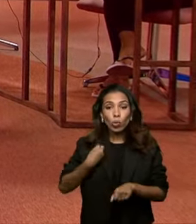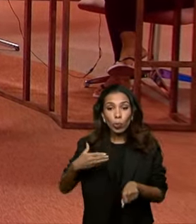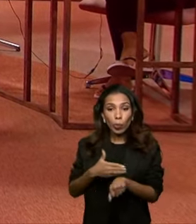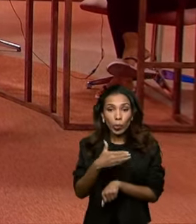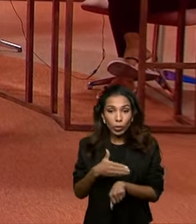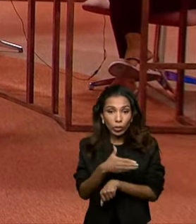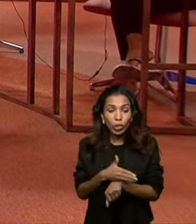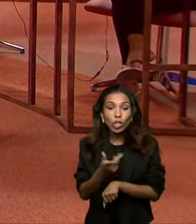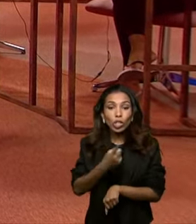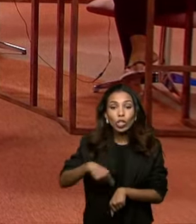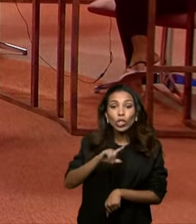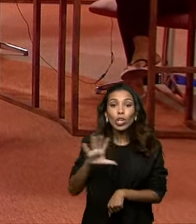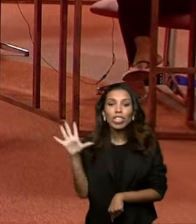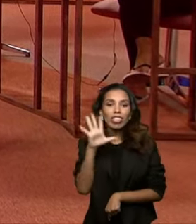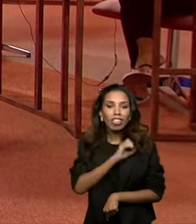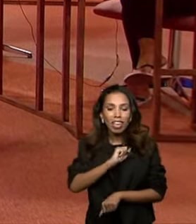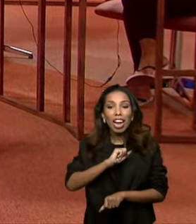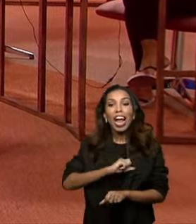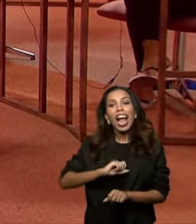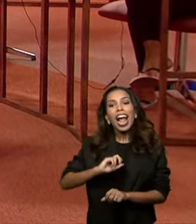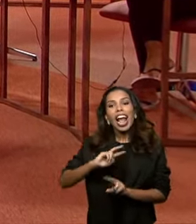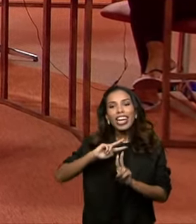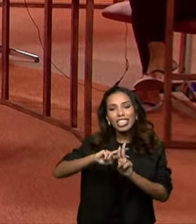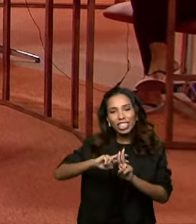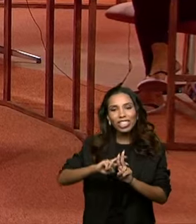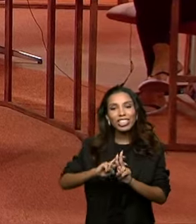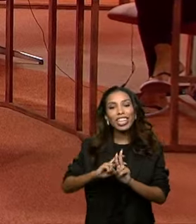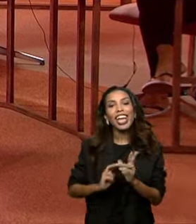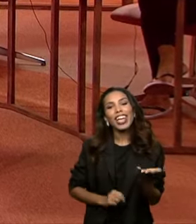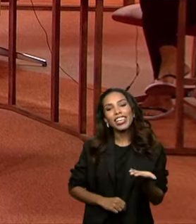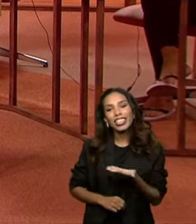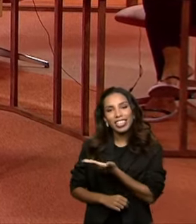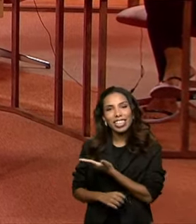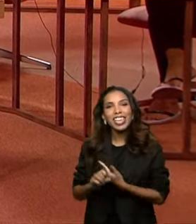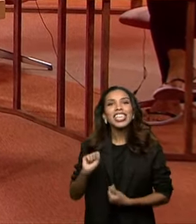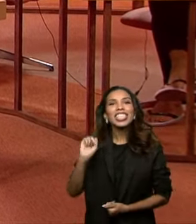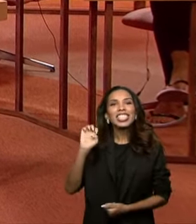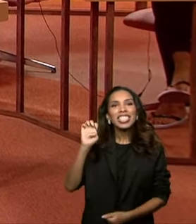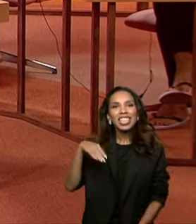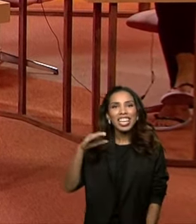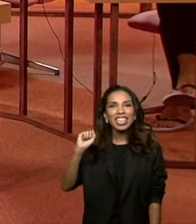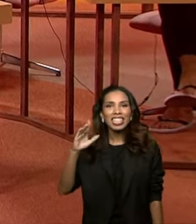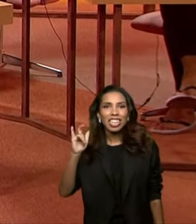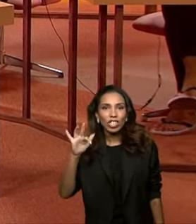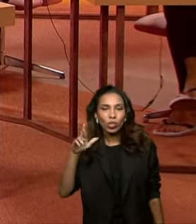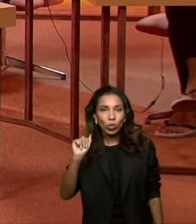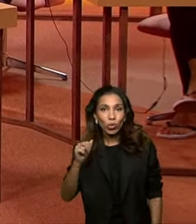está amando. Olha, hashtag Sem Censura ou pelo zap